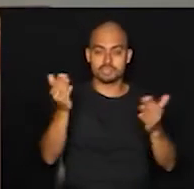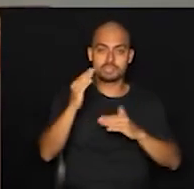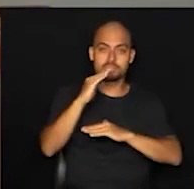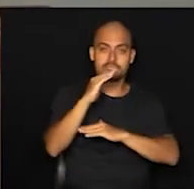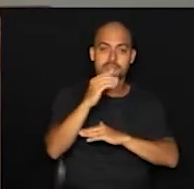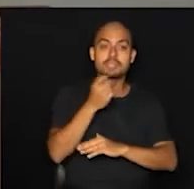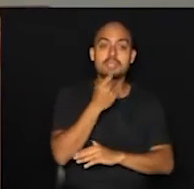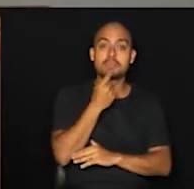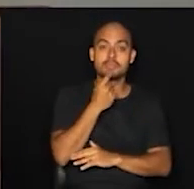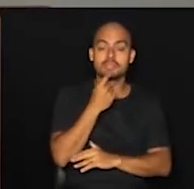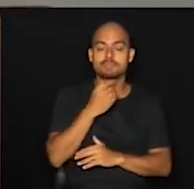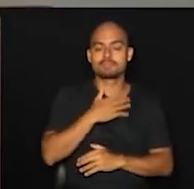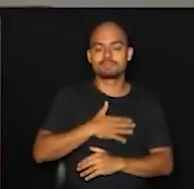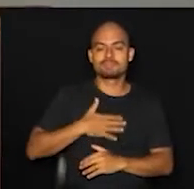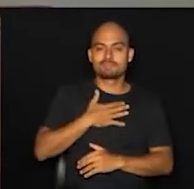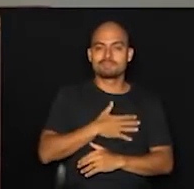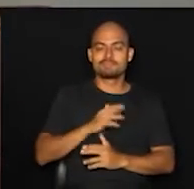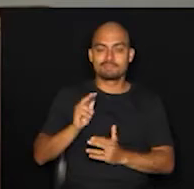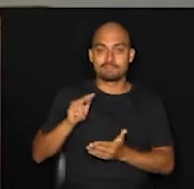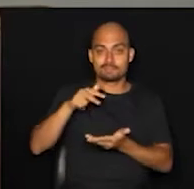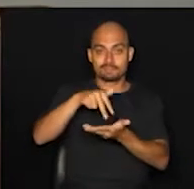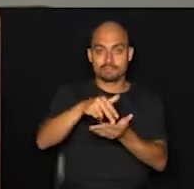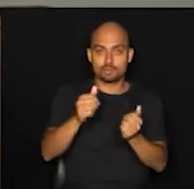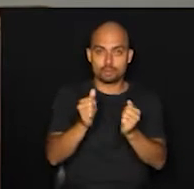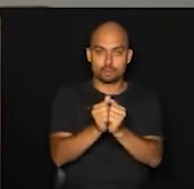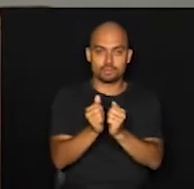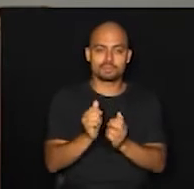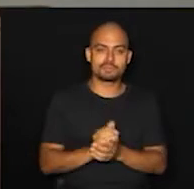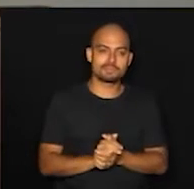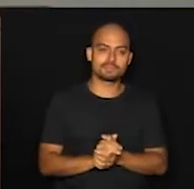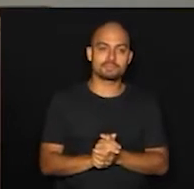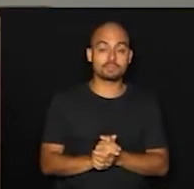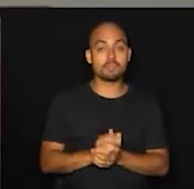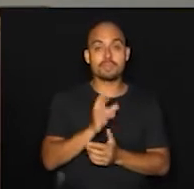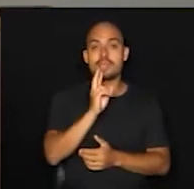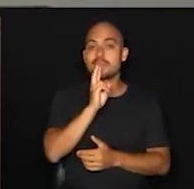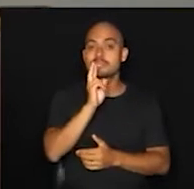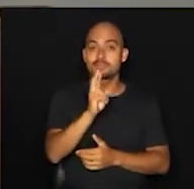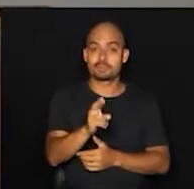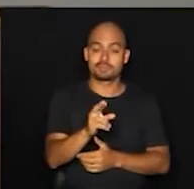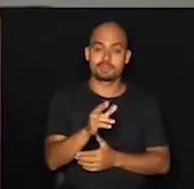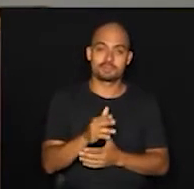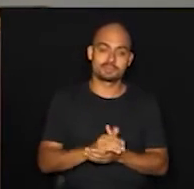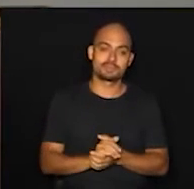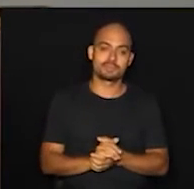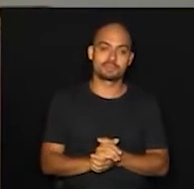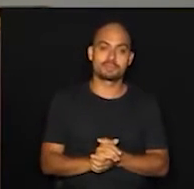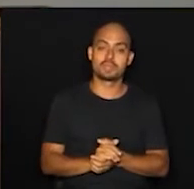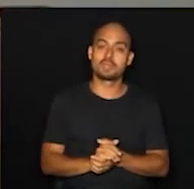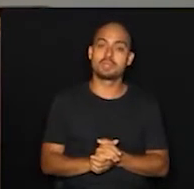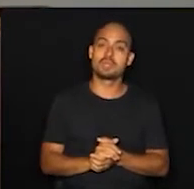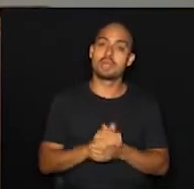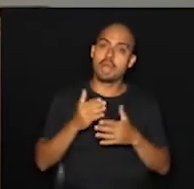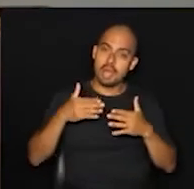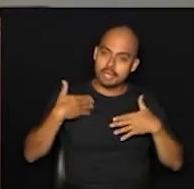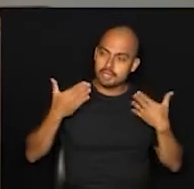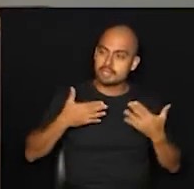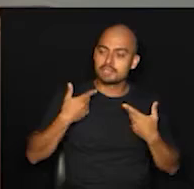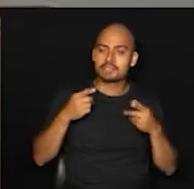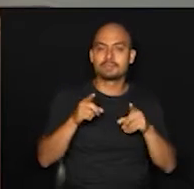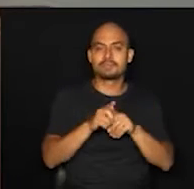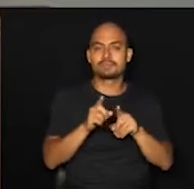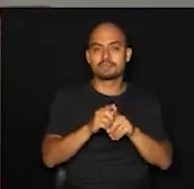Campinas. É um prazer, uma alegria estar aqui com vocês. Já respondendo, Alegrias e Tristezas, estudos sobre